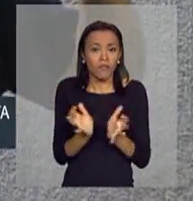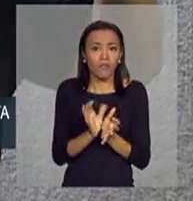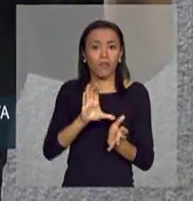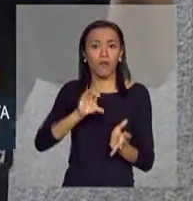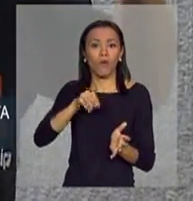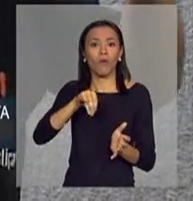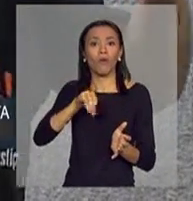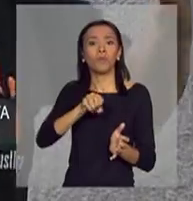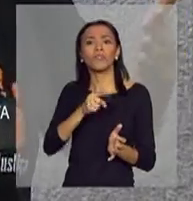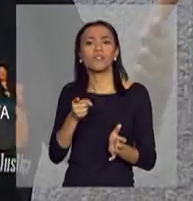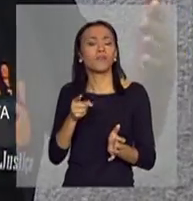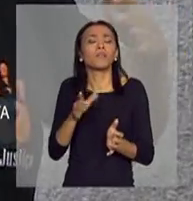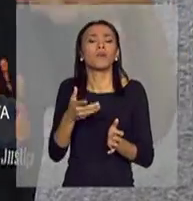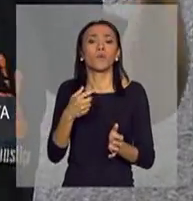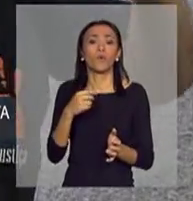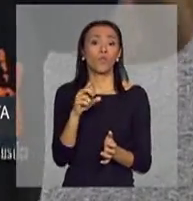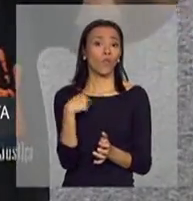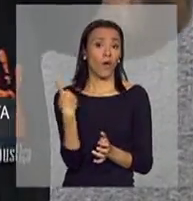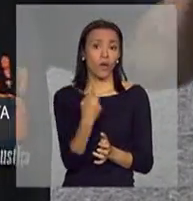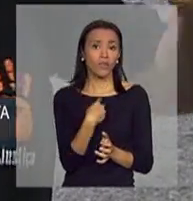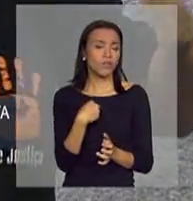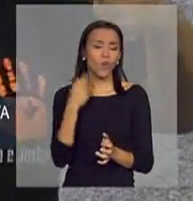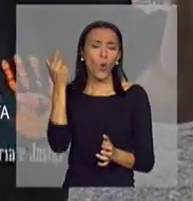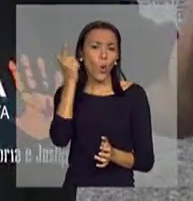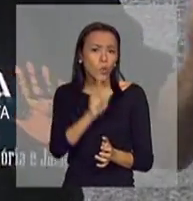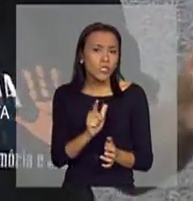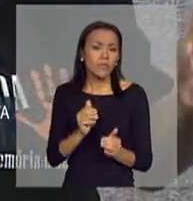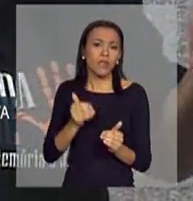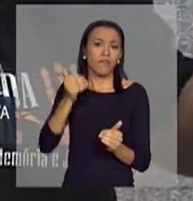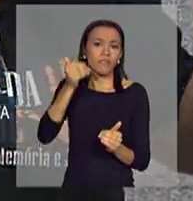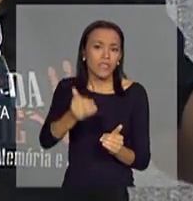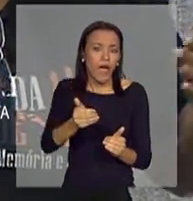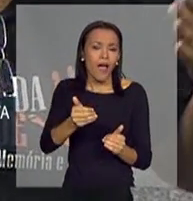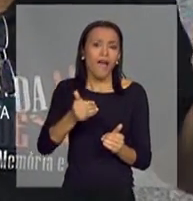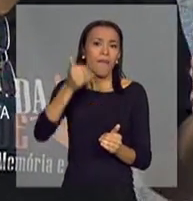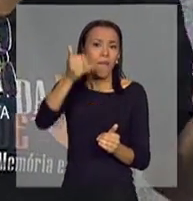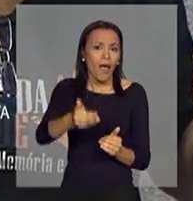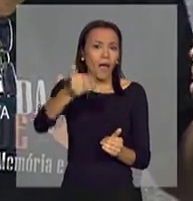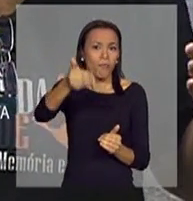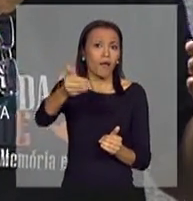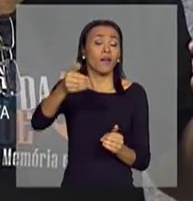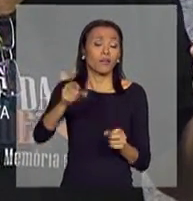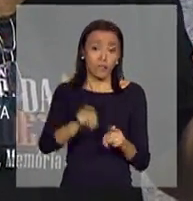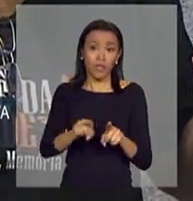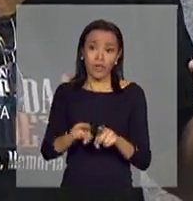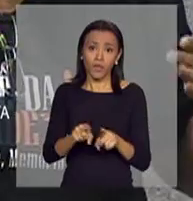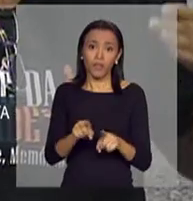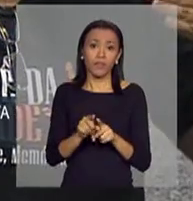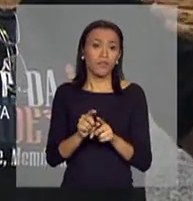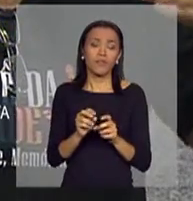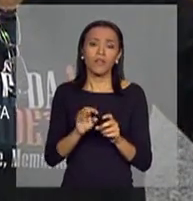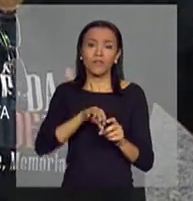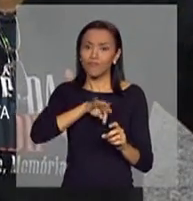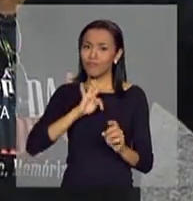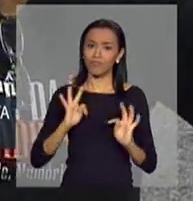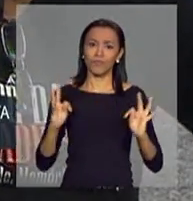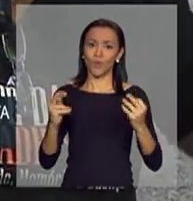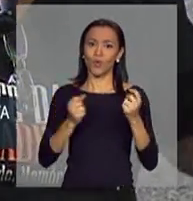o que nós avançamos, nós, a comissão como toda, a sociedade brasileira,